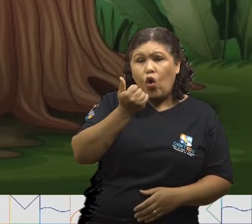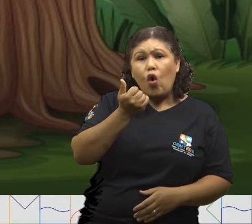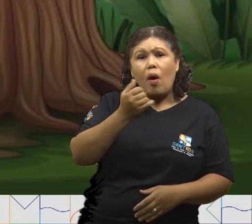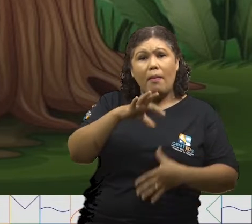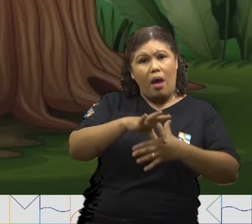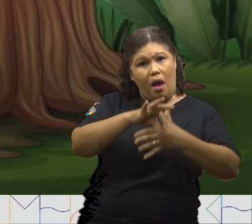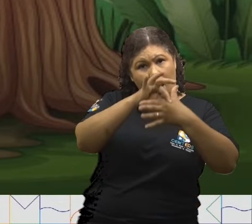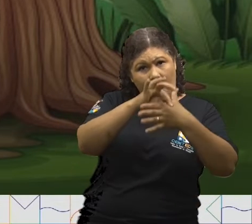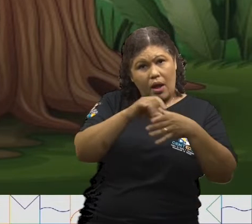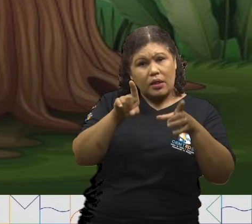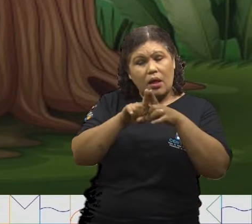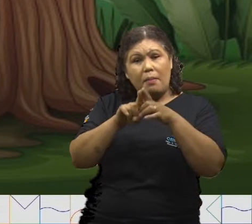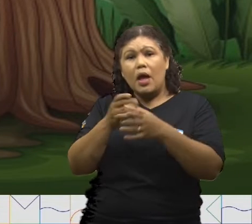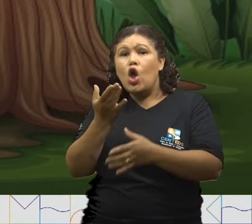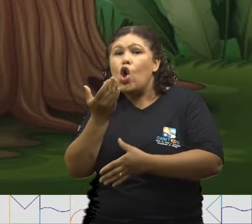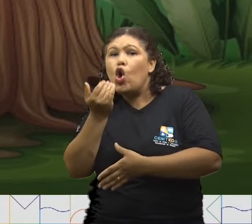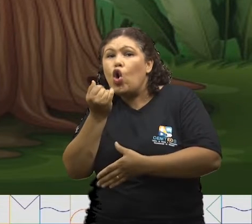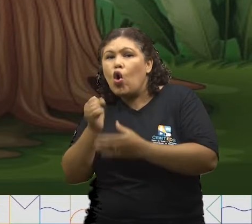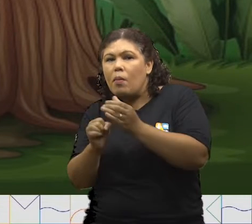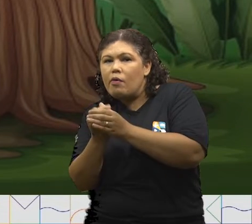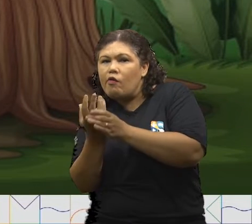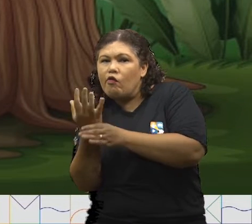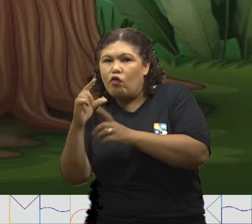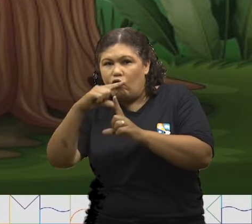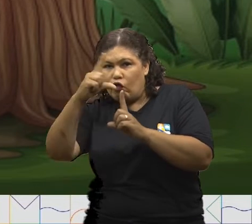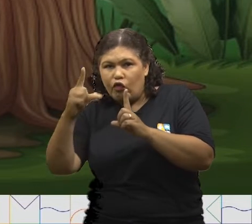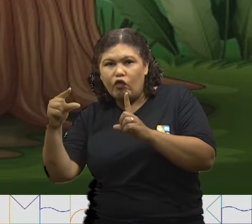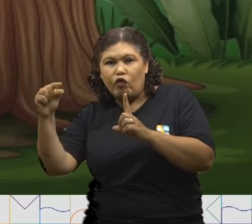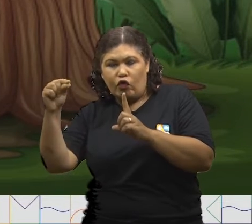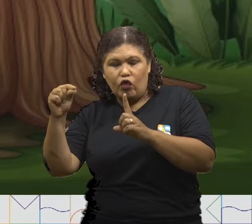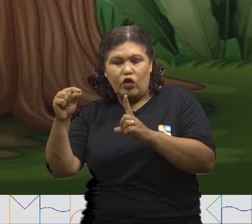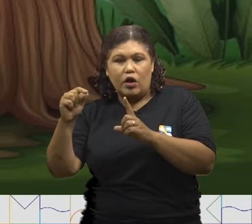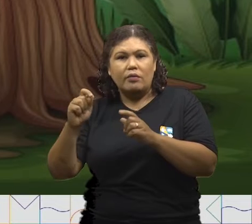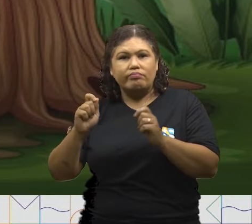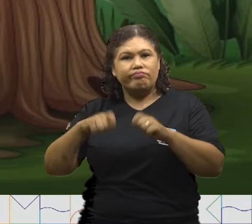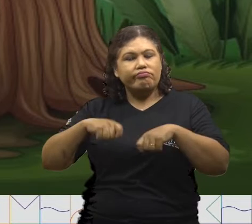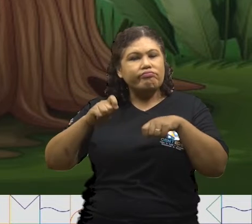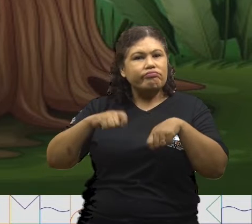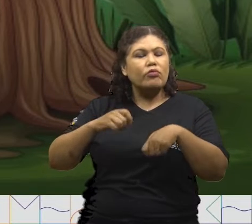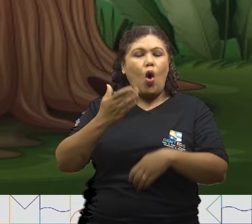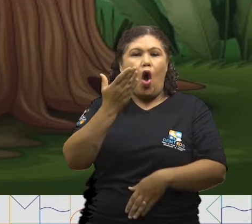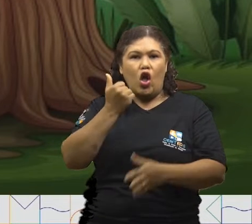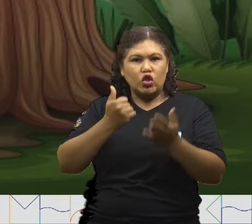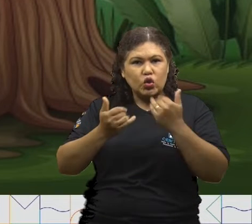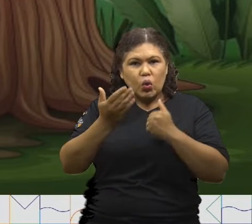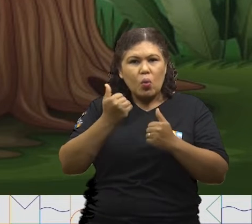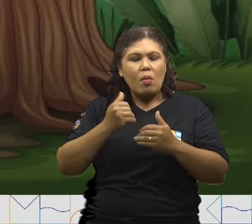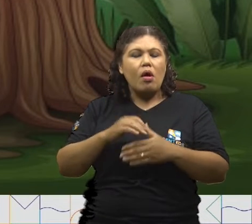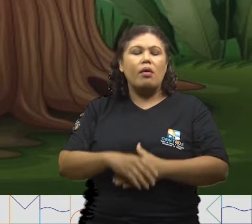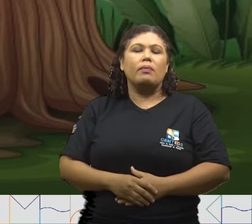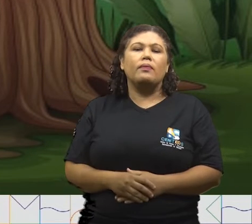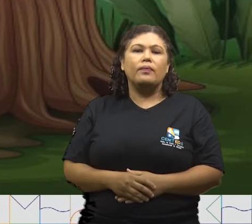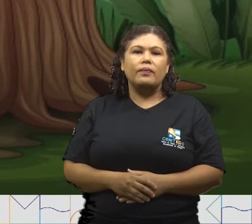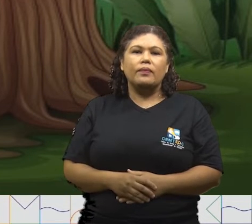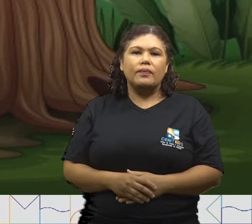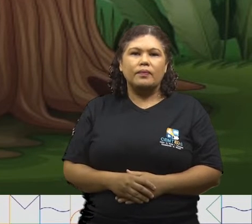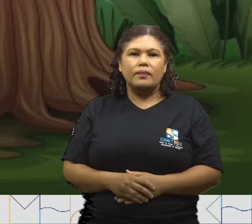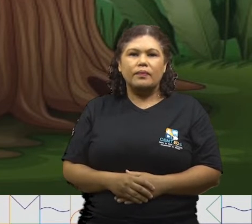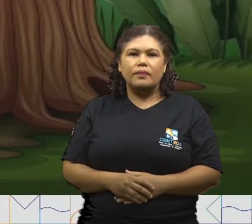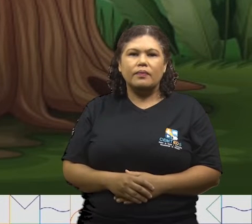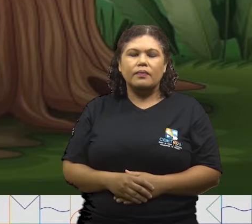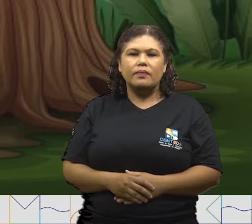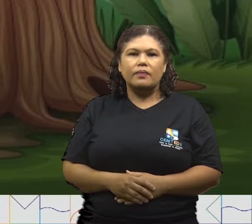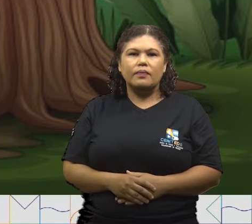onívora, ou seja, elas comem de tudo: animais, vegetais e restos